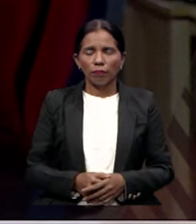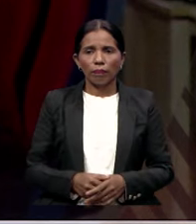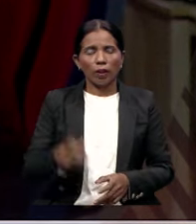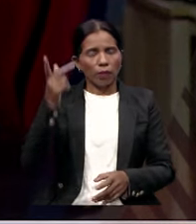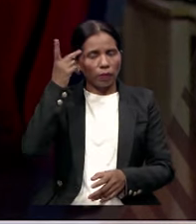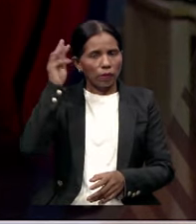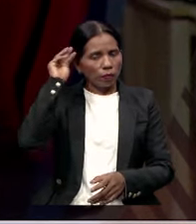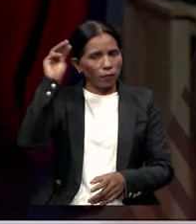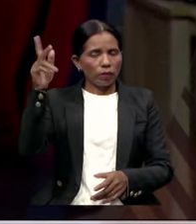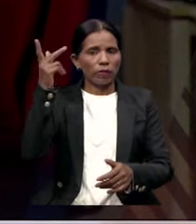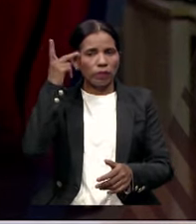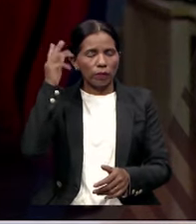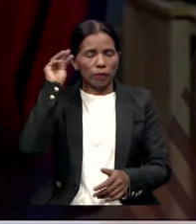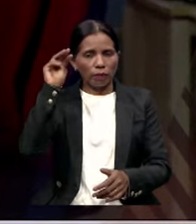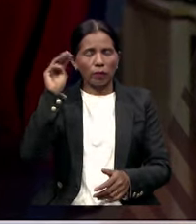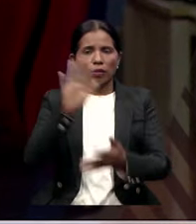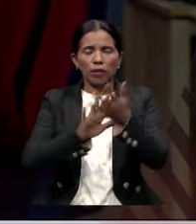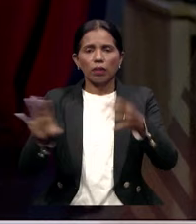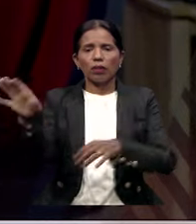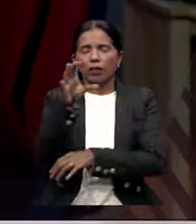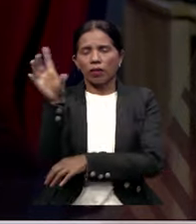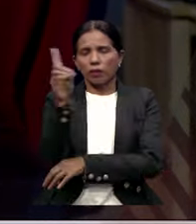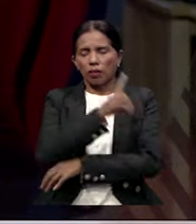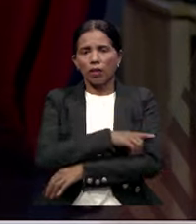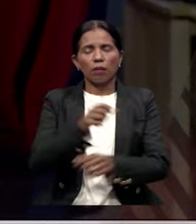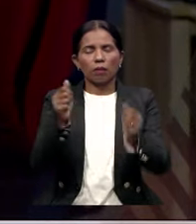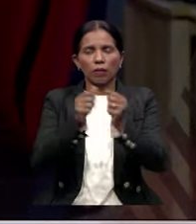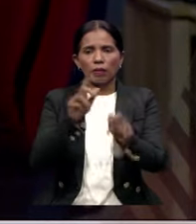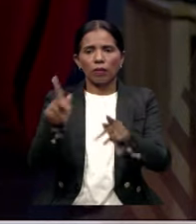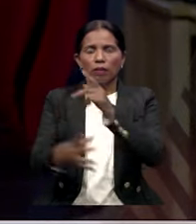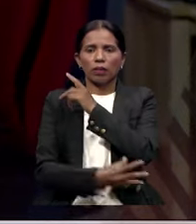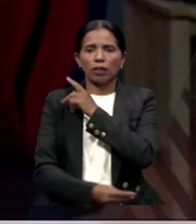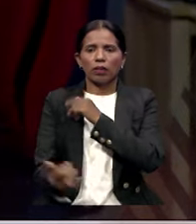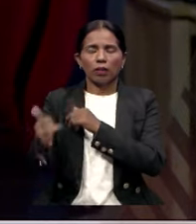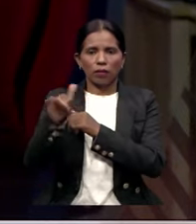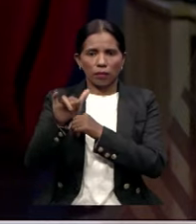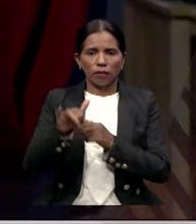Primeiro-ministro no vice-primeiro-ministro celebra Natal junto com orfanato Sierra.